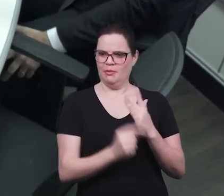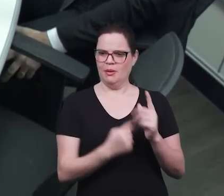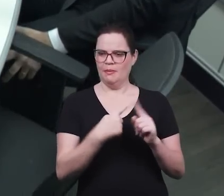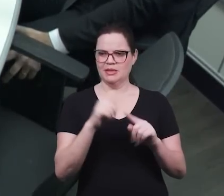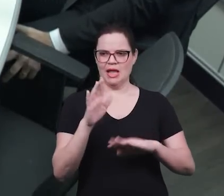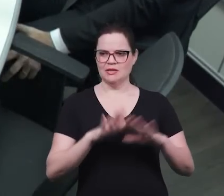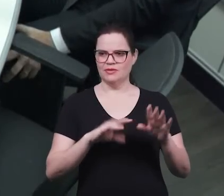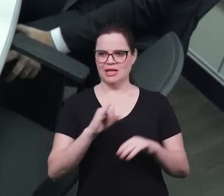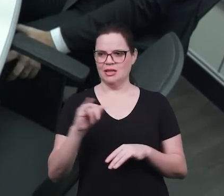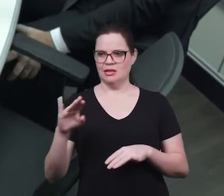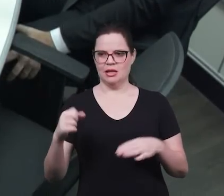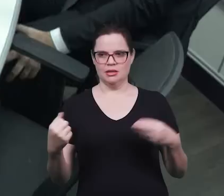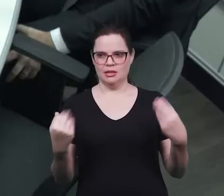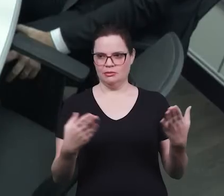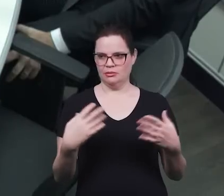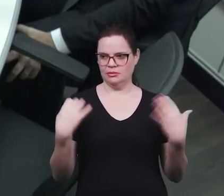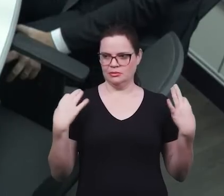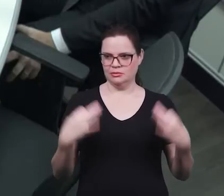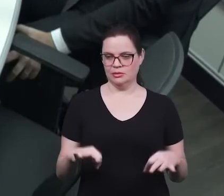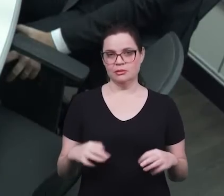havia para